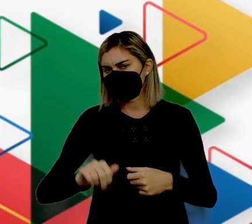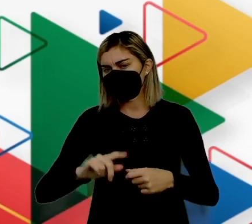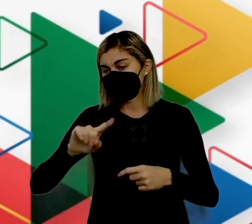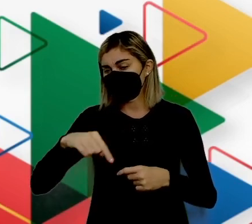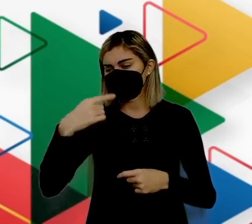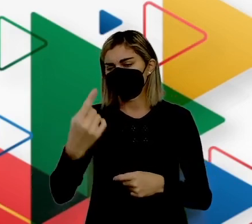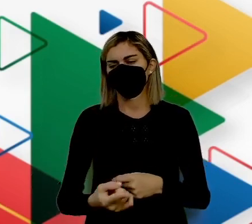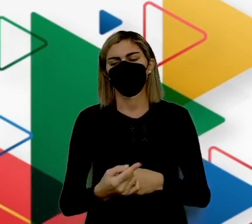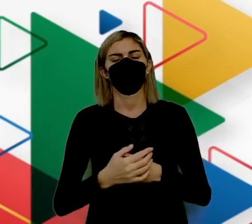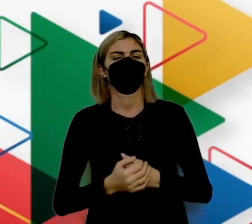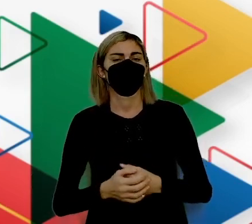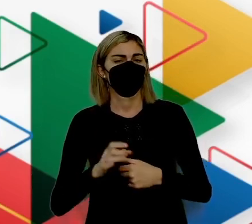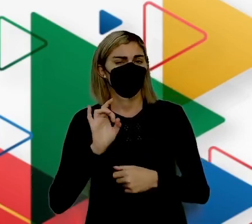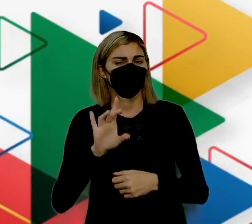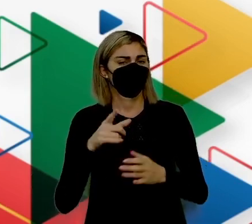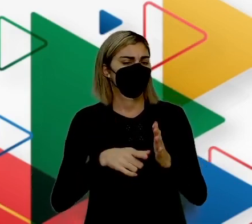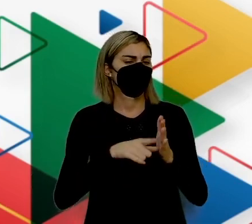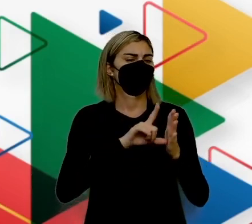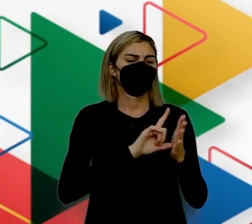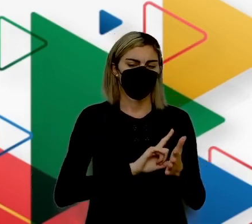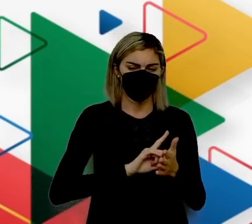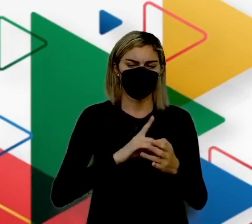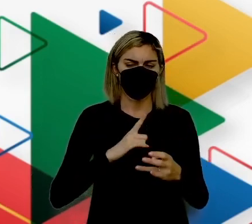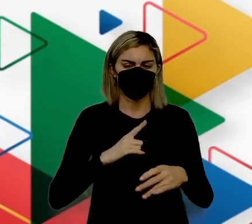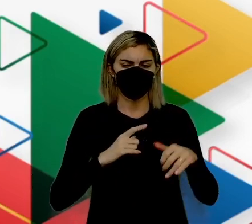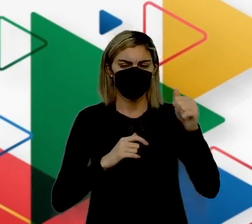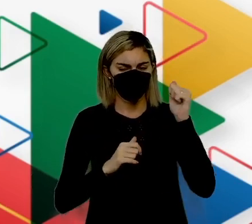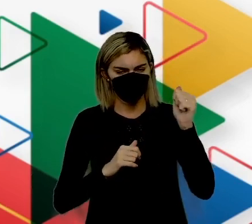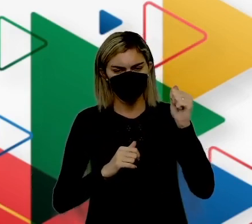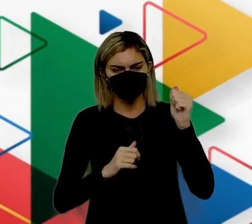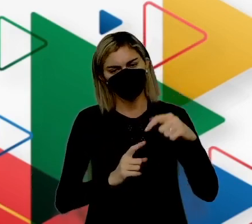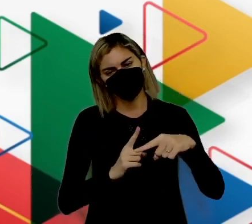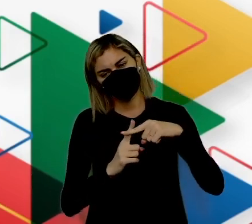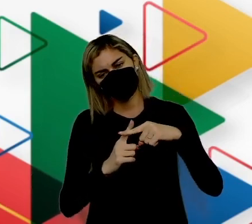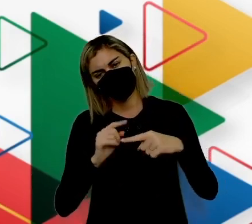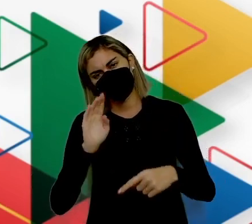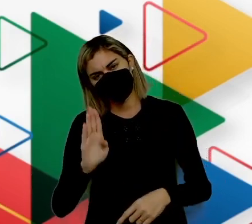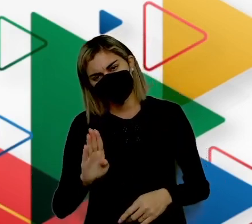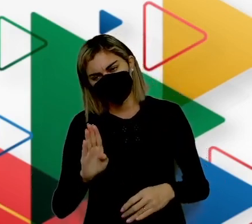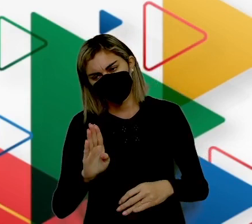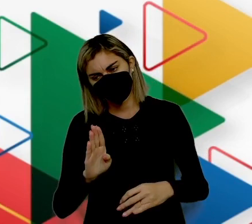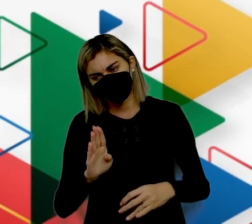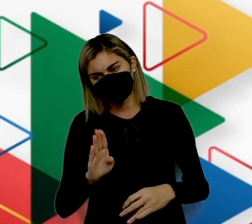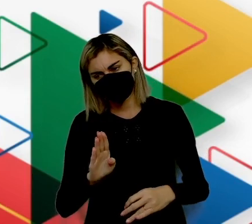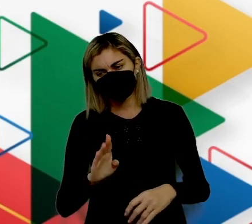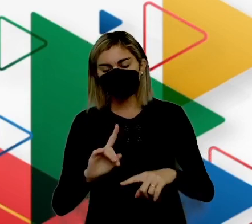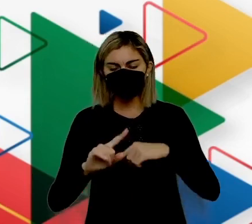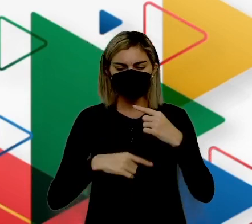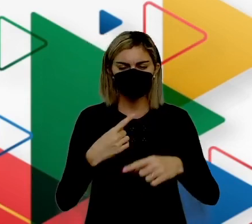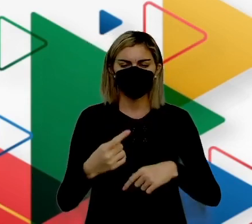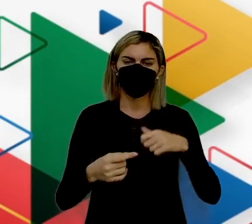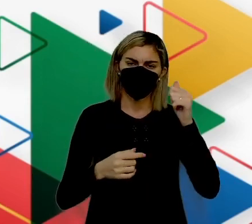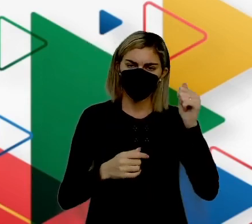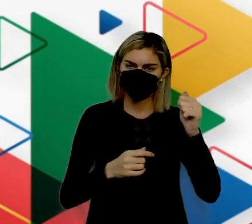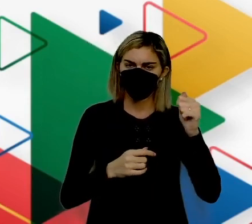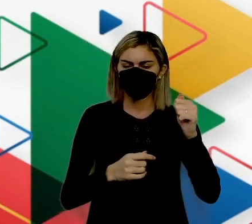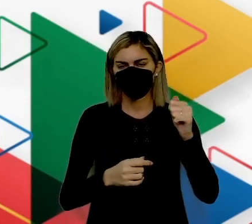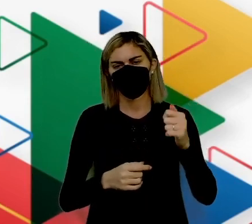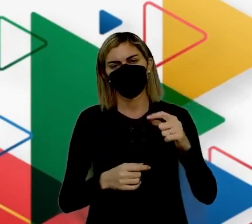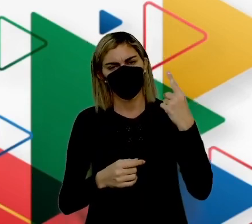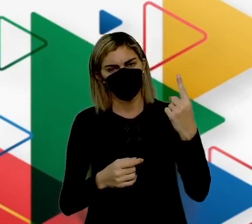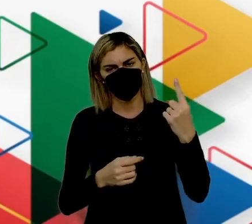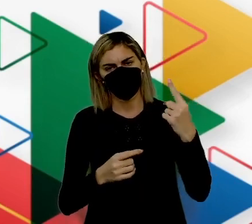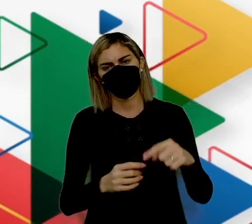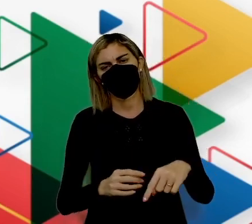depois. Só que antes tu tem A mais B e depois tu tem A'